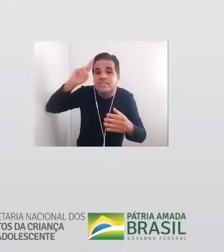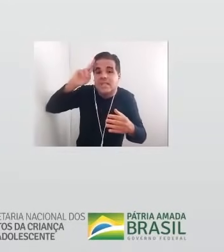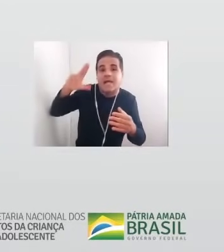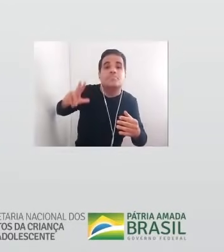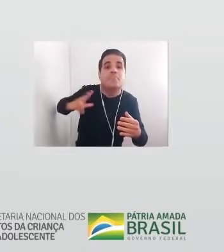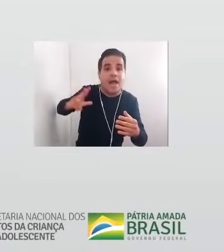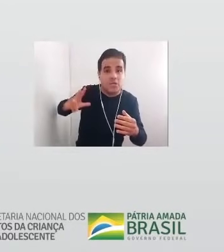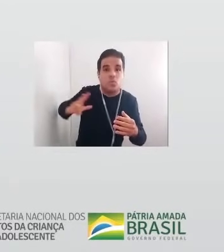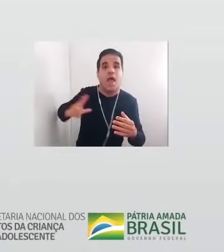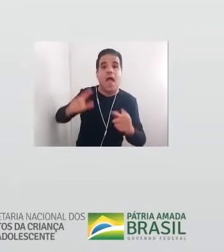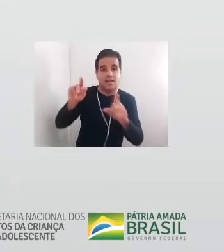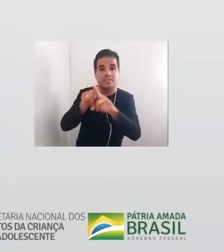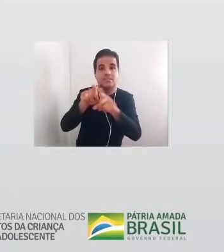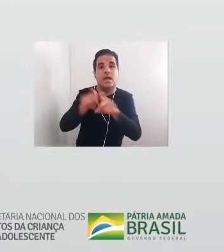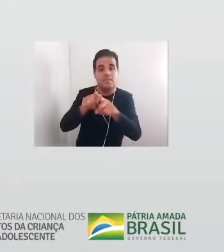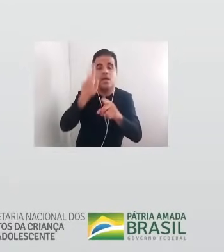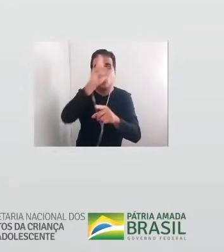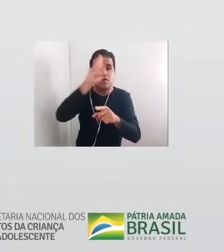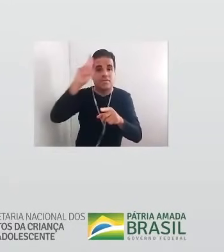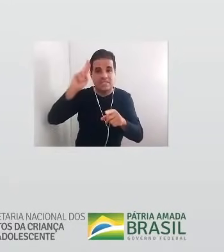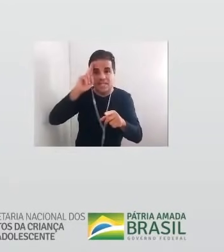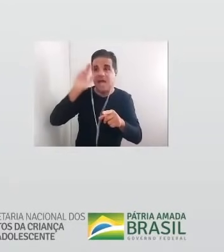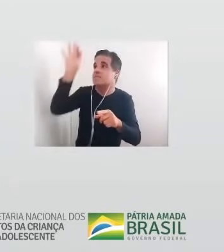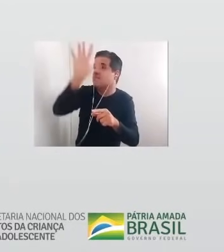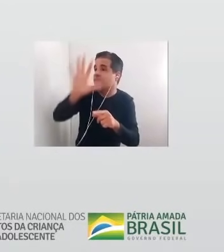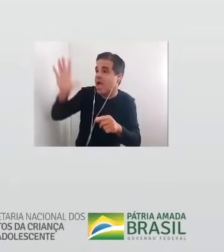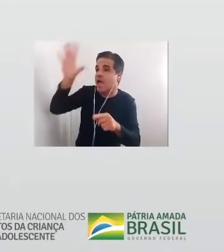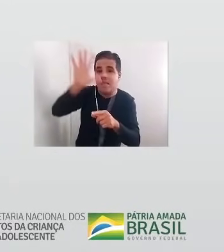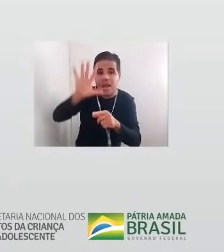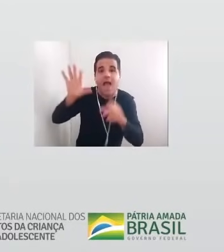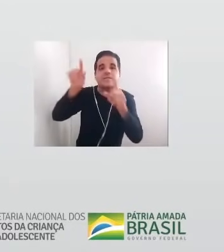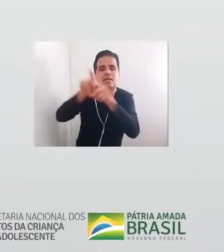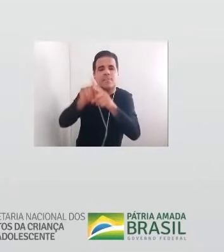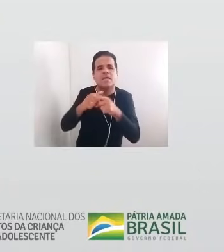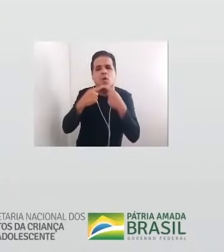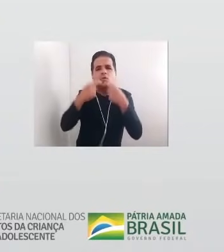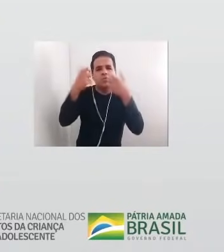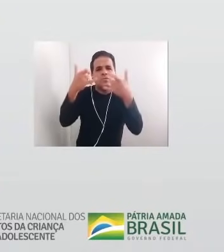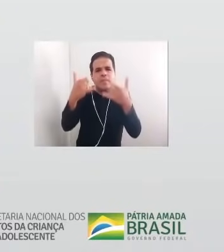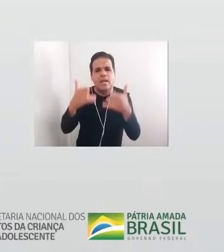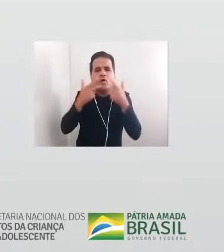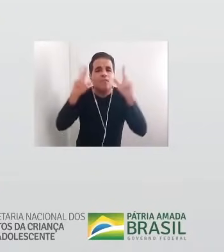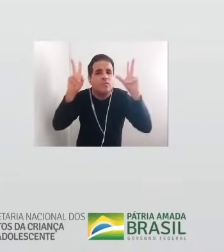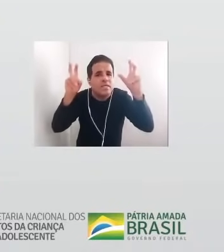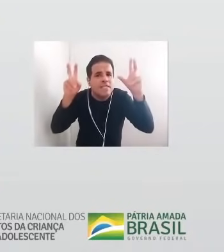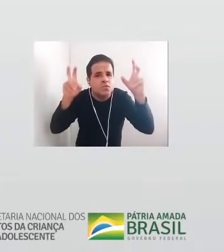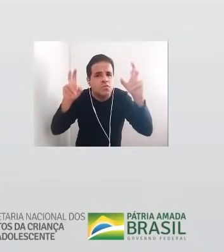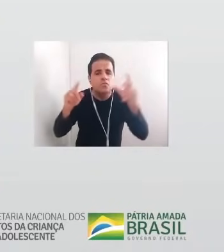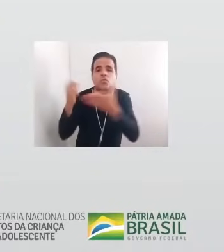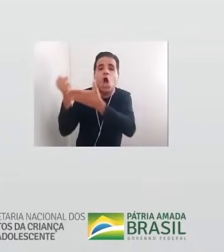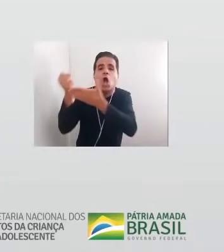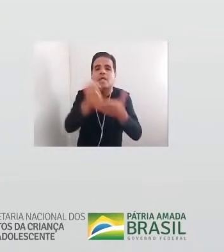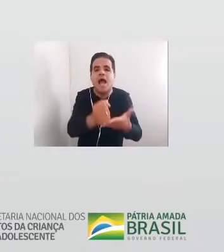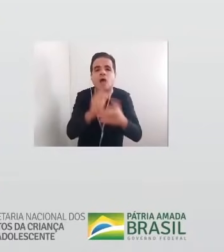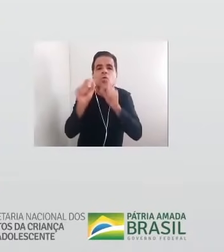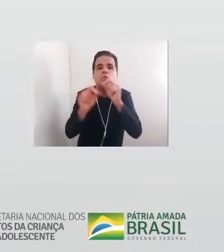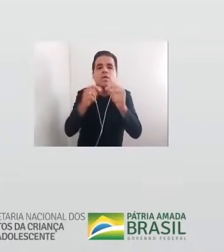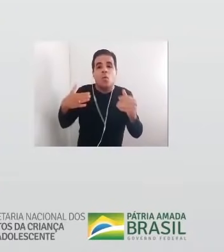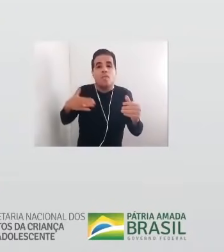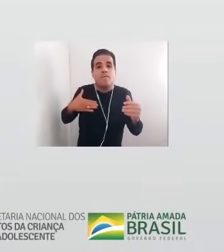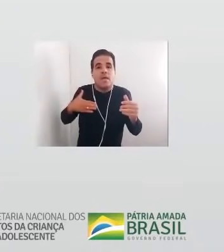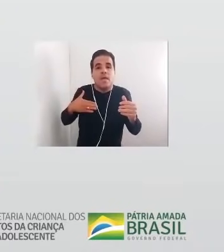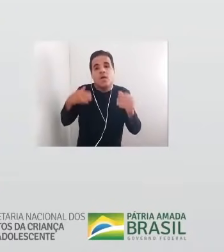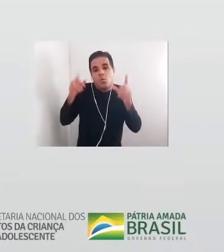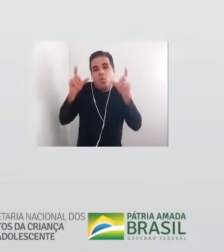em universidades estaduais e universidades federais. Então, quando eu falo sobre esse assunto, eu trago também o meu lugar